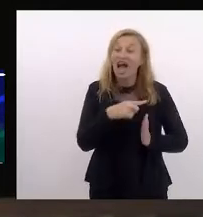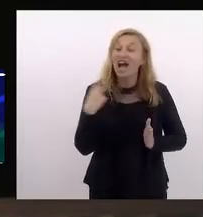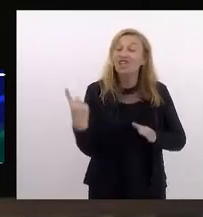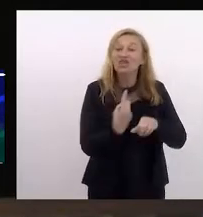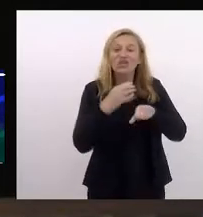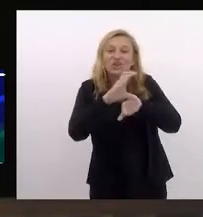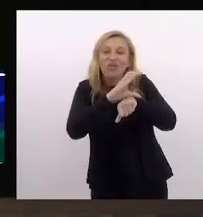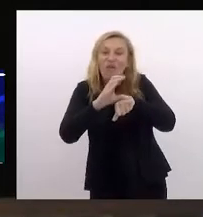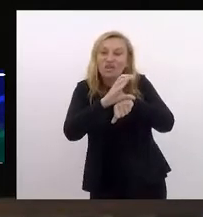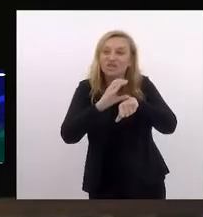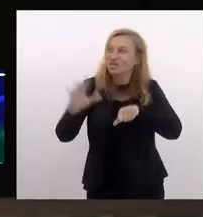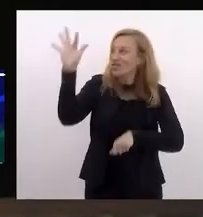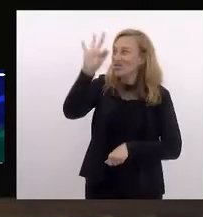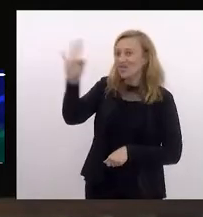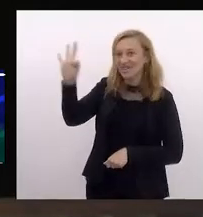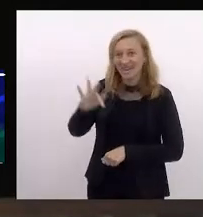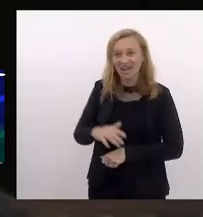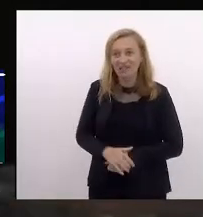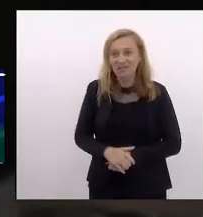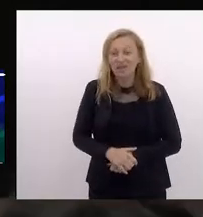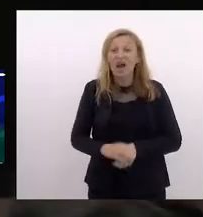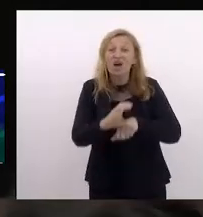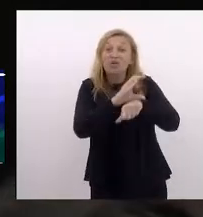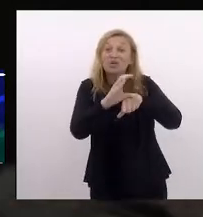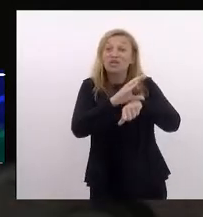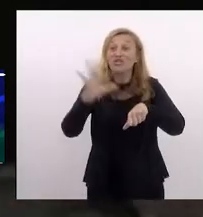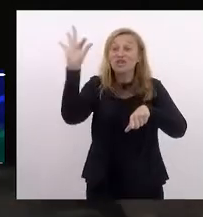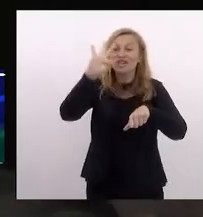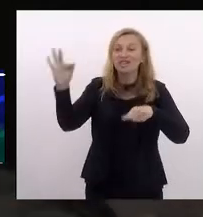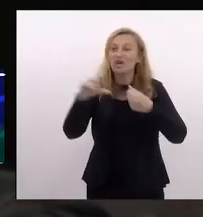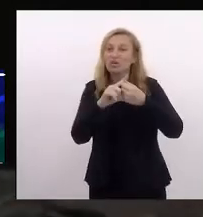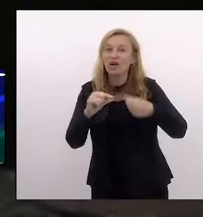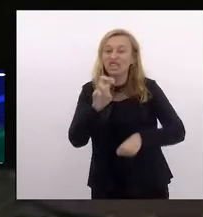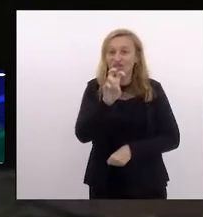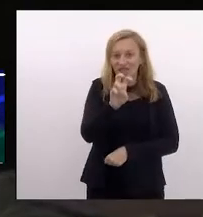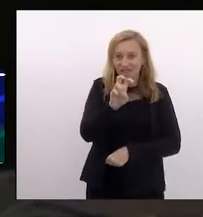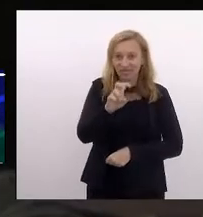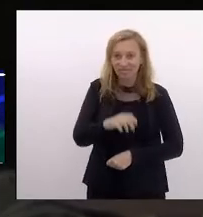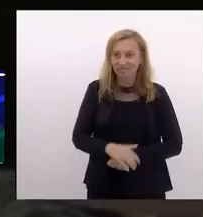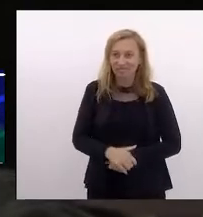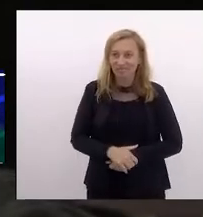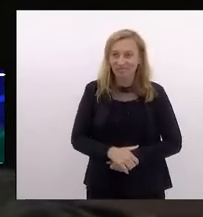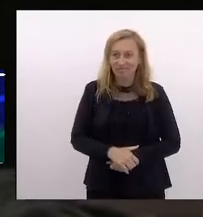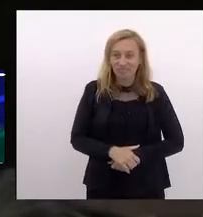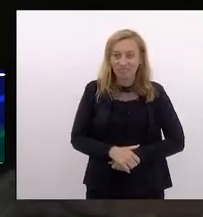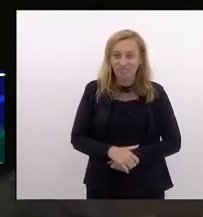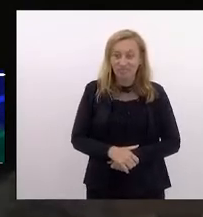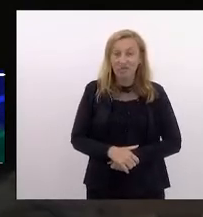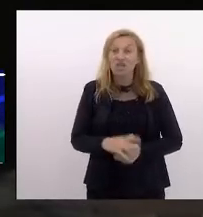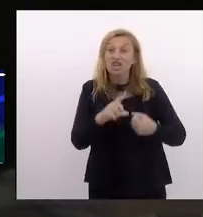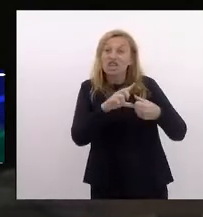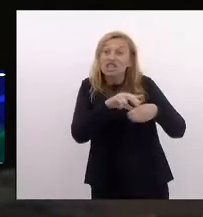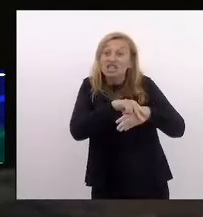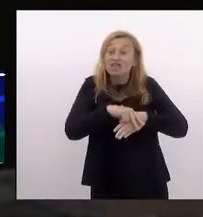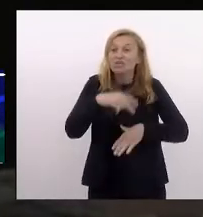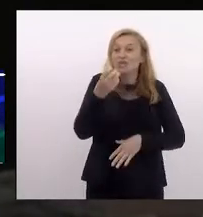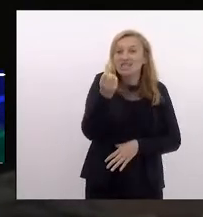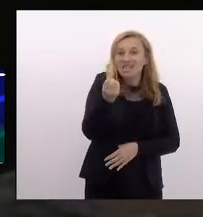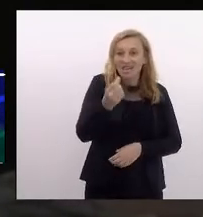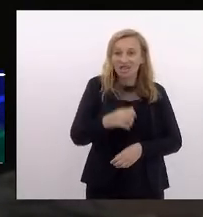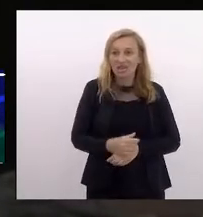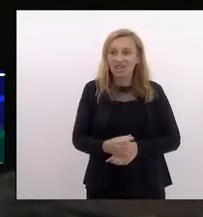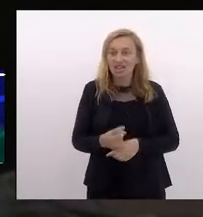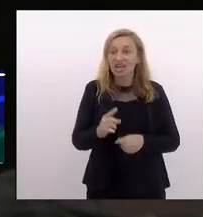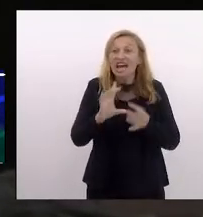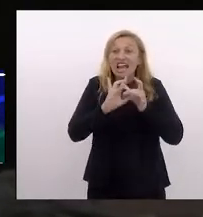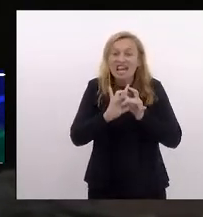nossa Constituição Federal a Constituição Federal no artigo 5º incisos esse esse pula ser